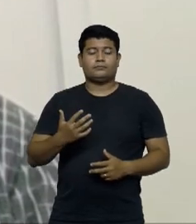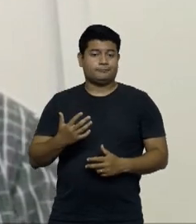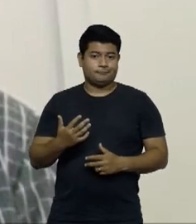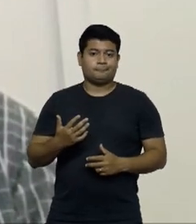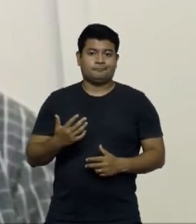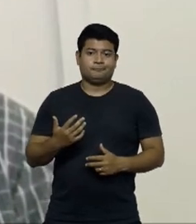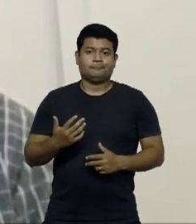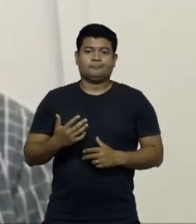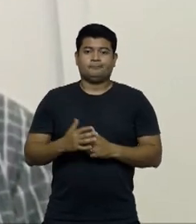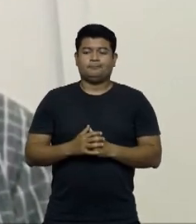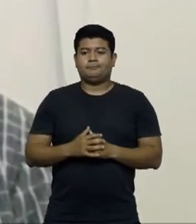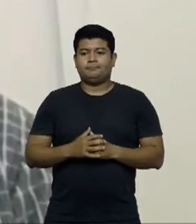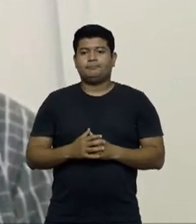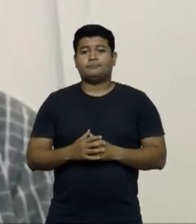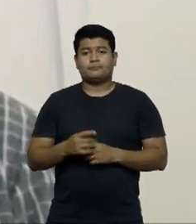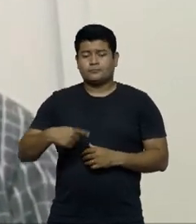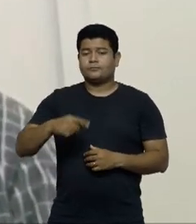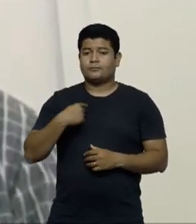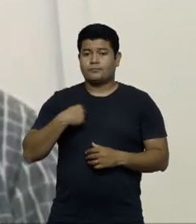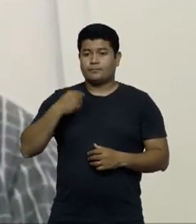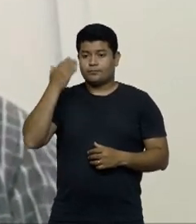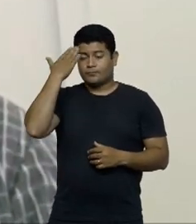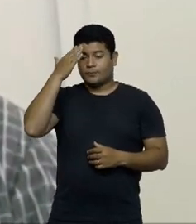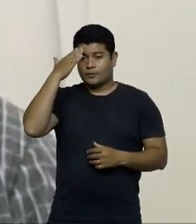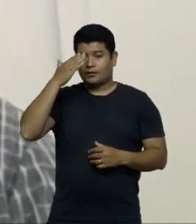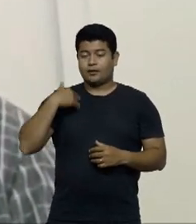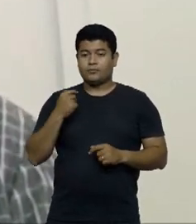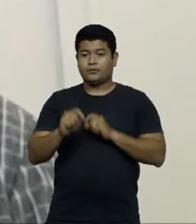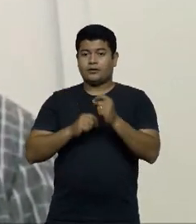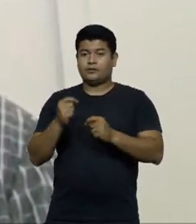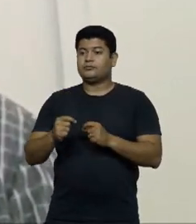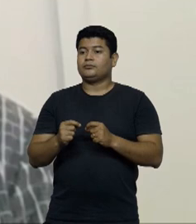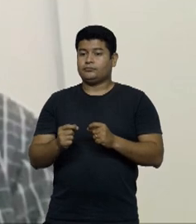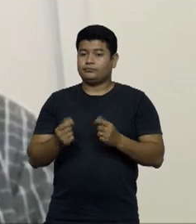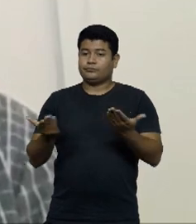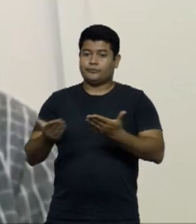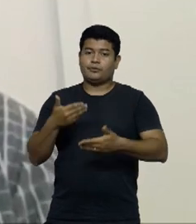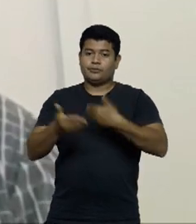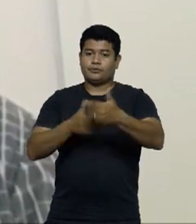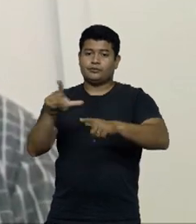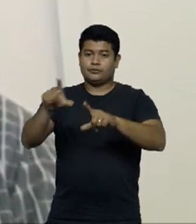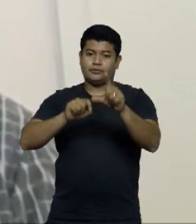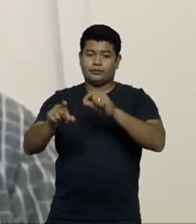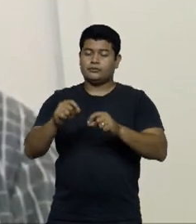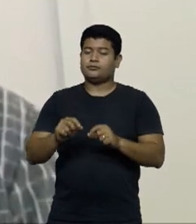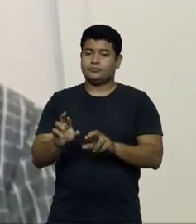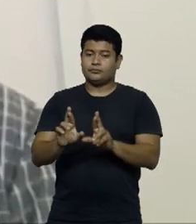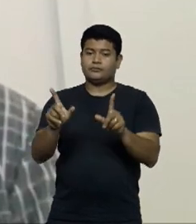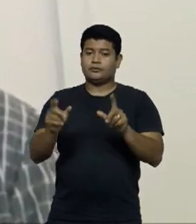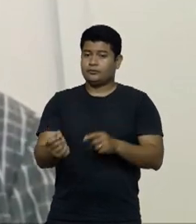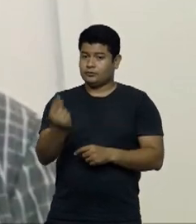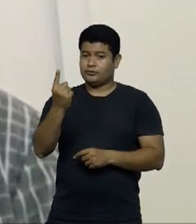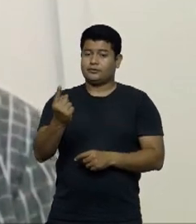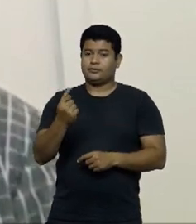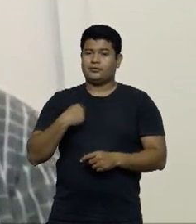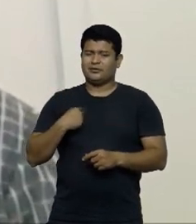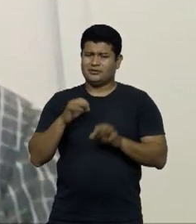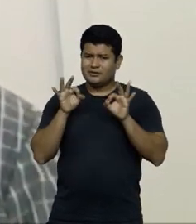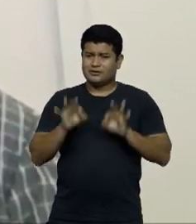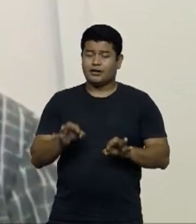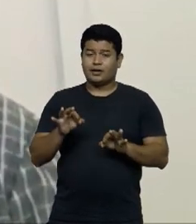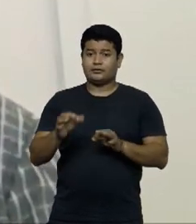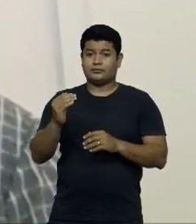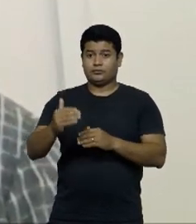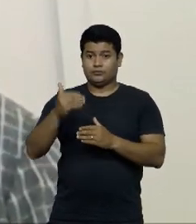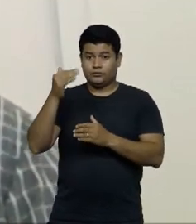realmente a gente entende como sendo ativista e não era para ser dessa maneira certamente os próximos a gente vai tentar